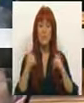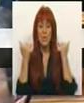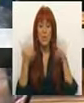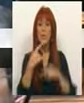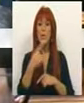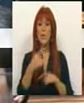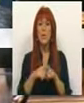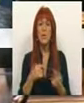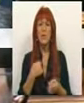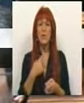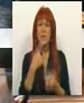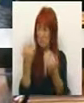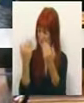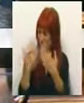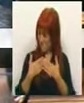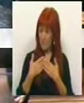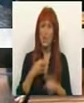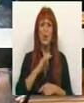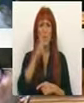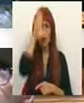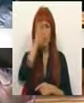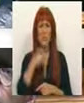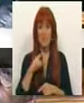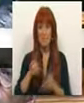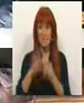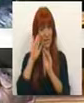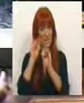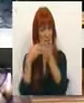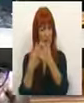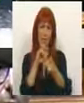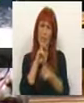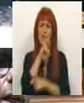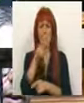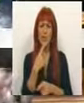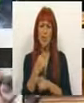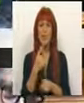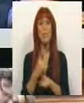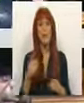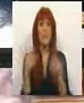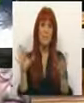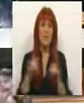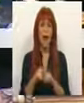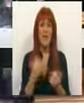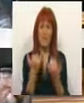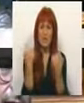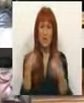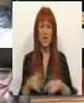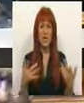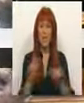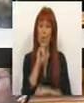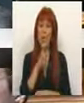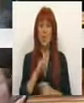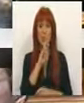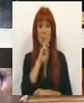mas deixe-me dizer-lhe que eu não recebo instruções, mas o Sr. Primeiro-Ministro precisava de receber para poder responder às perguntas, porque assim tinha mais informação para